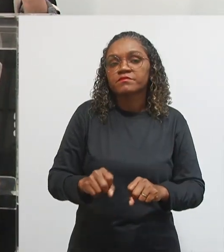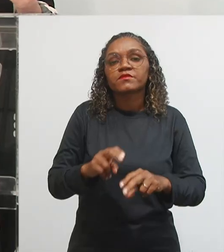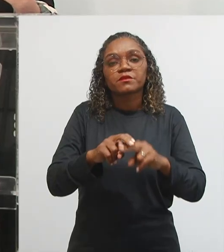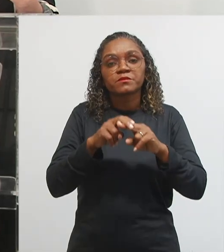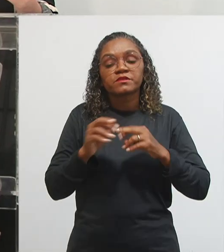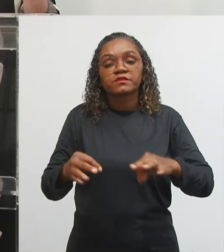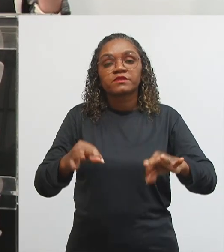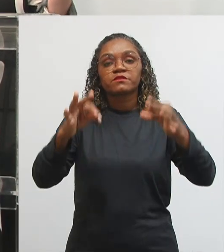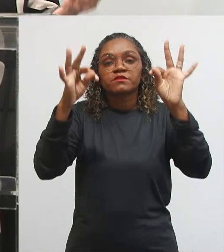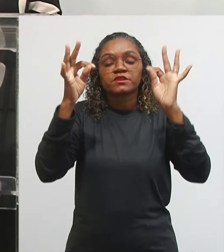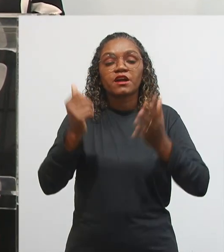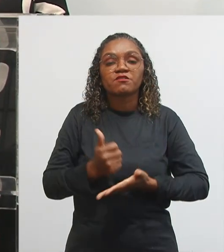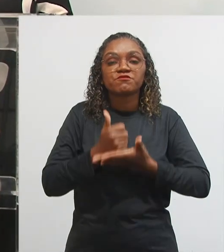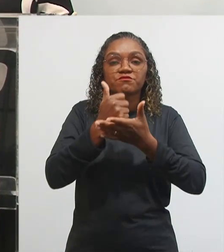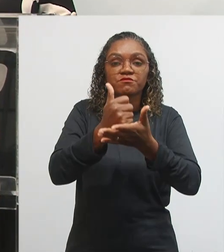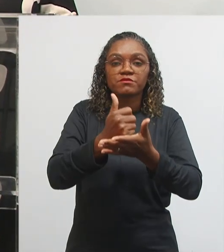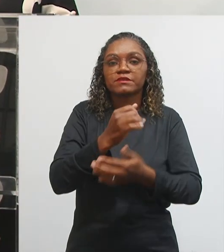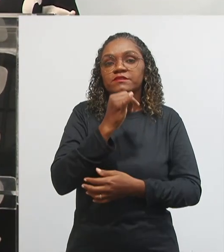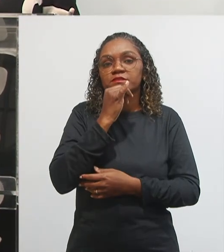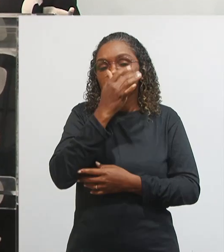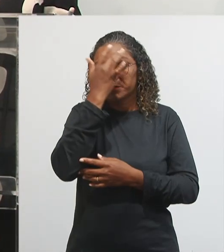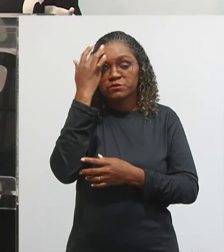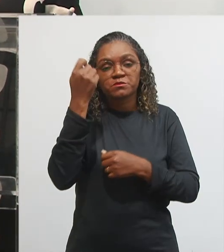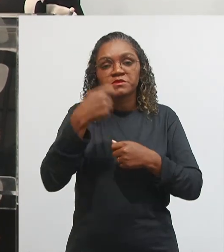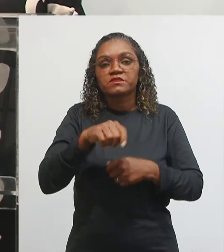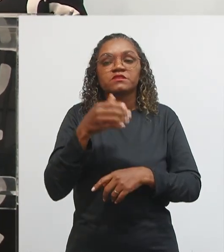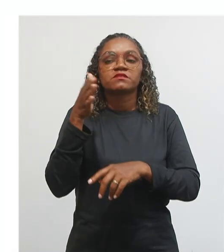está fazendo com que as pessoas não precisem sair de casa.